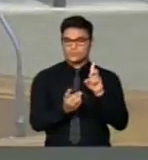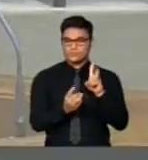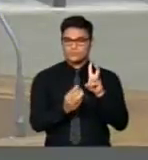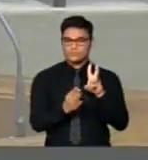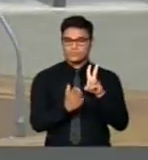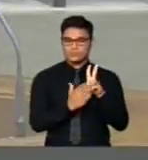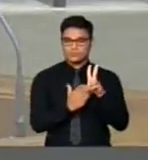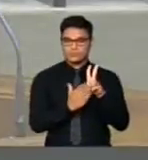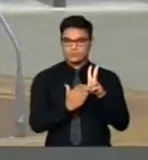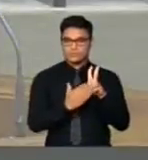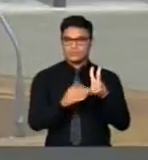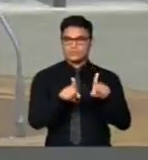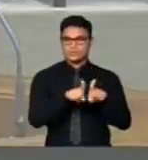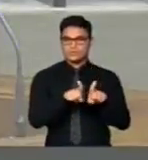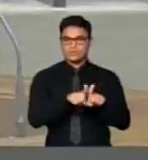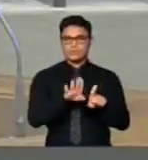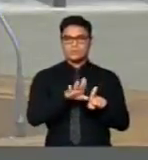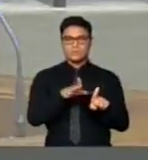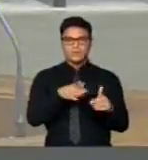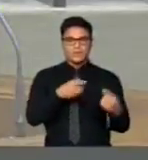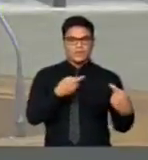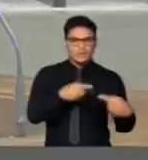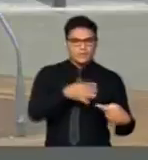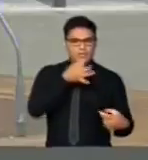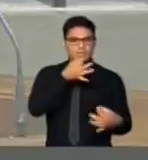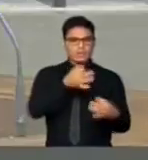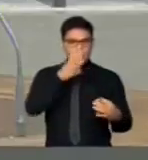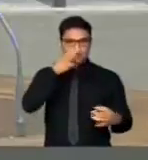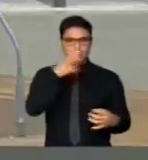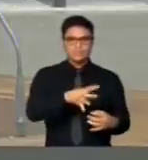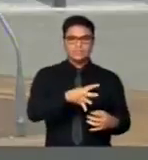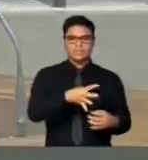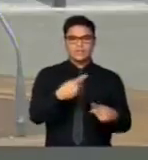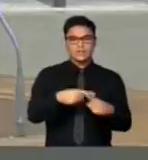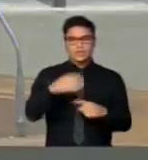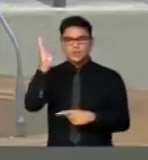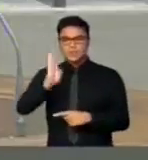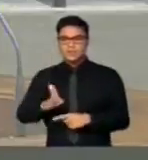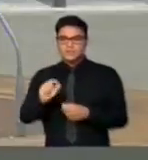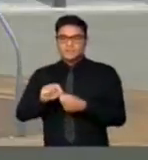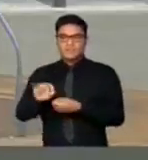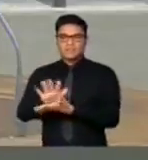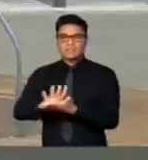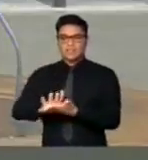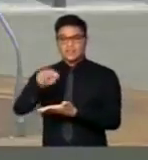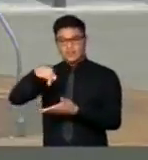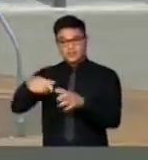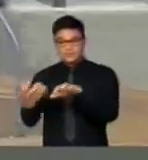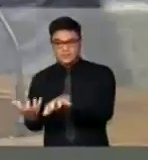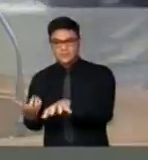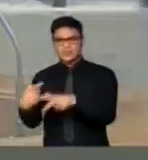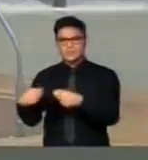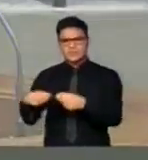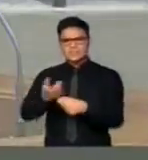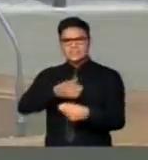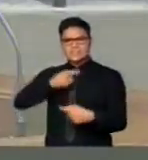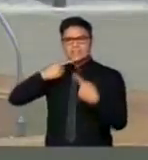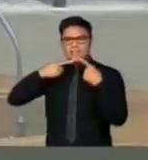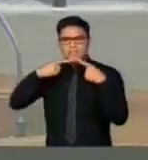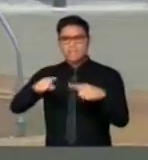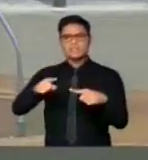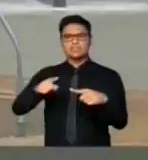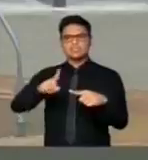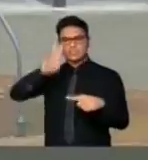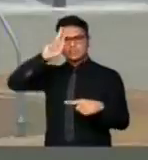esse etnocídio sistemático diante da omissão do Estado brasileiro. Esta casa precisa de uma autocrítica que